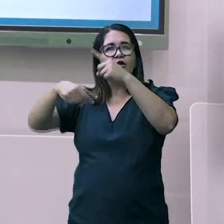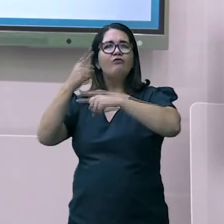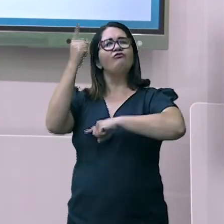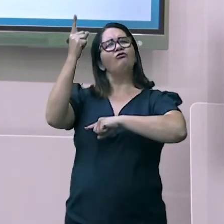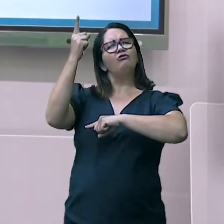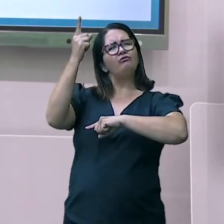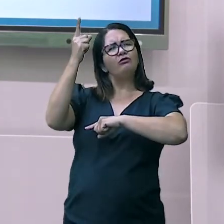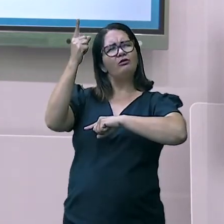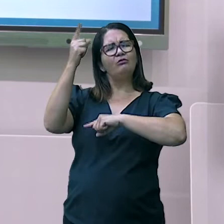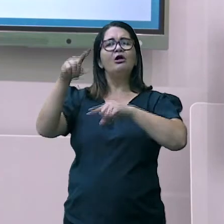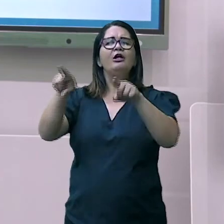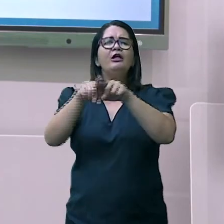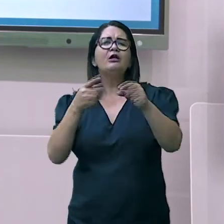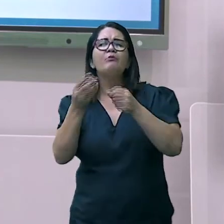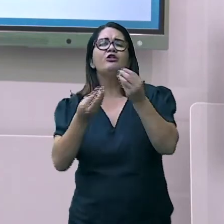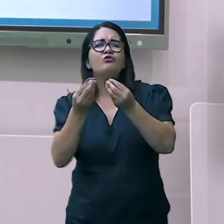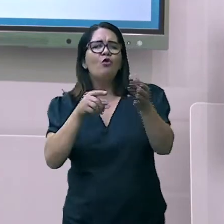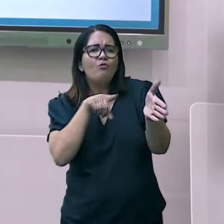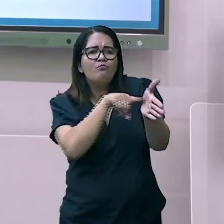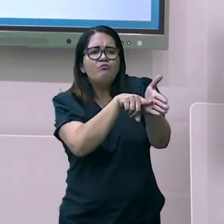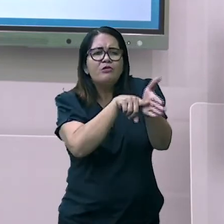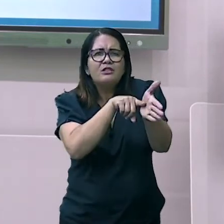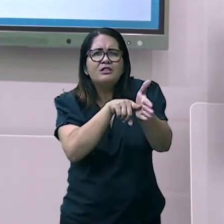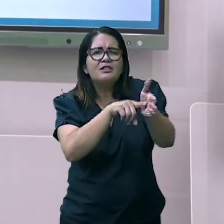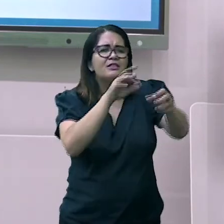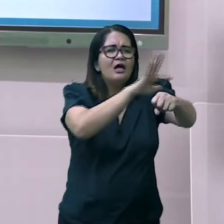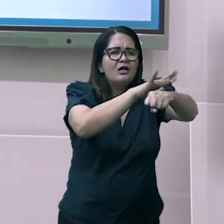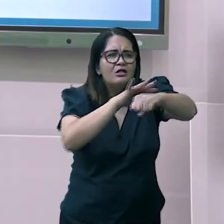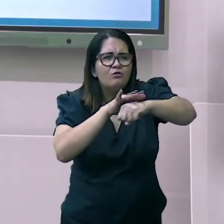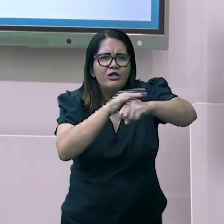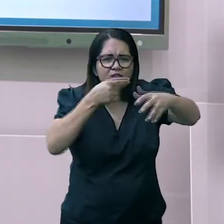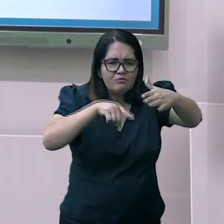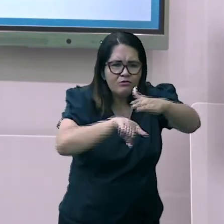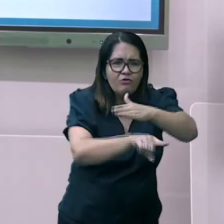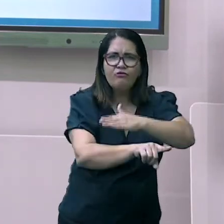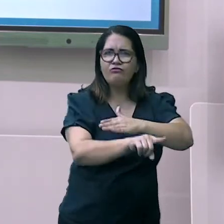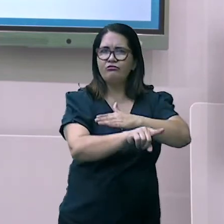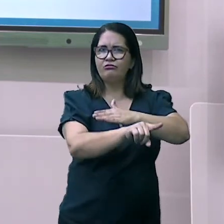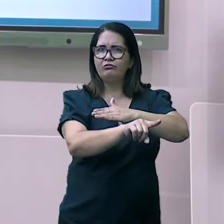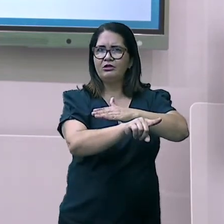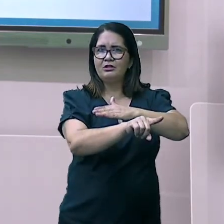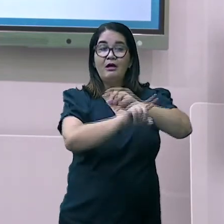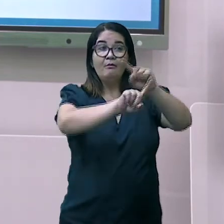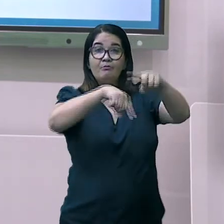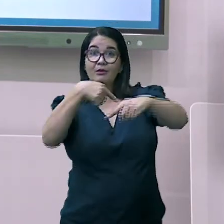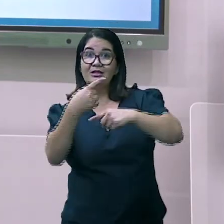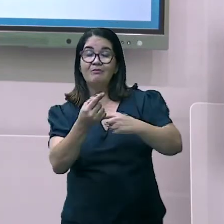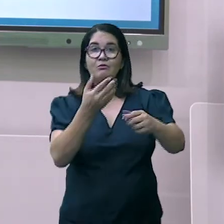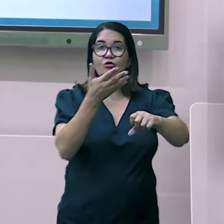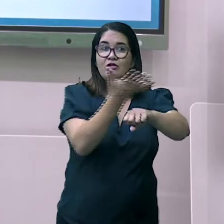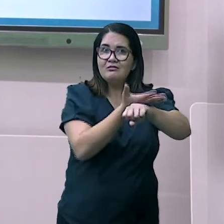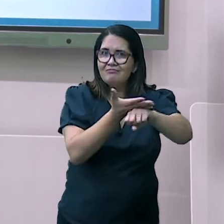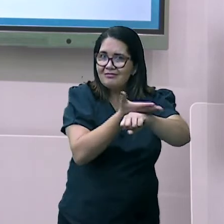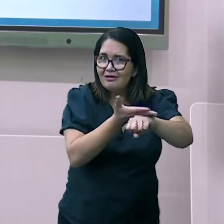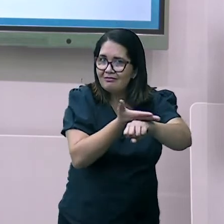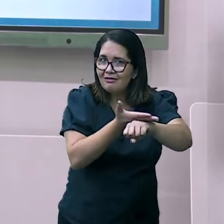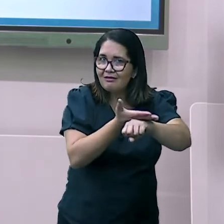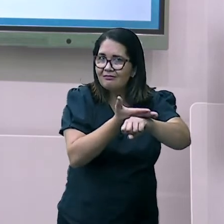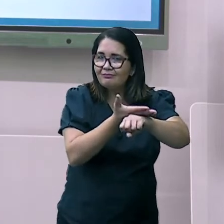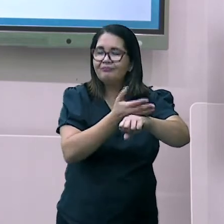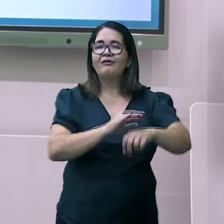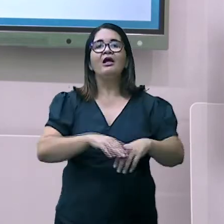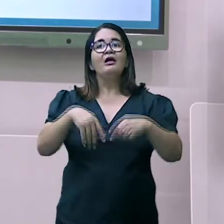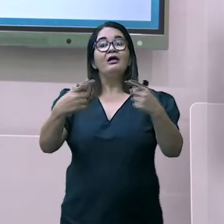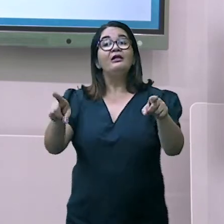da doença e assim tratá-las. As técnicas foram evoluindo com o passar dos anos. A